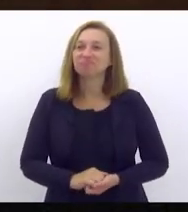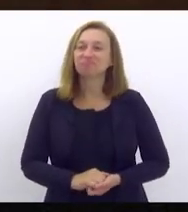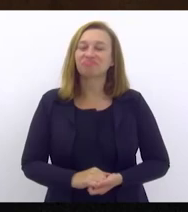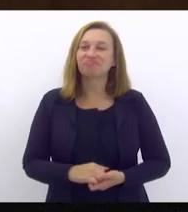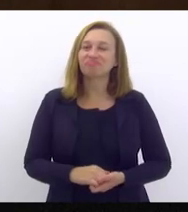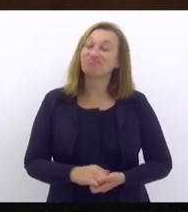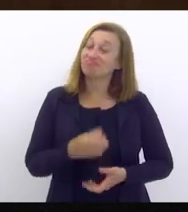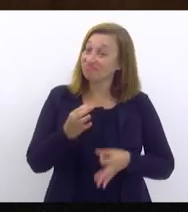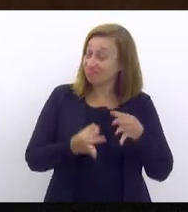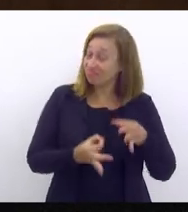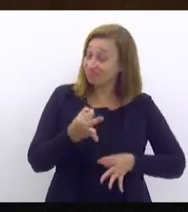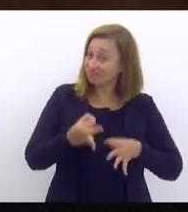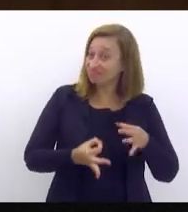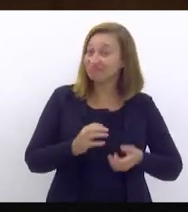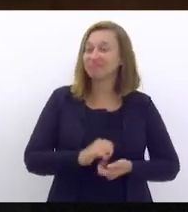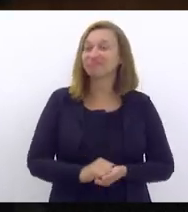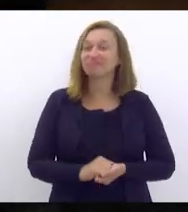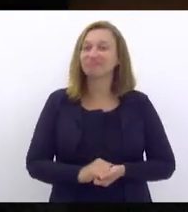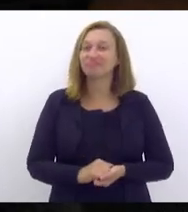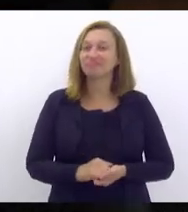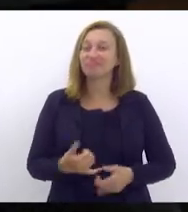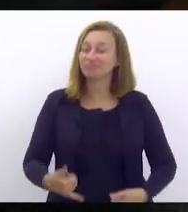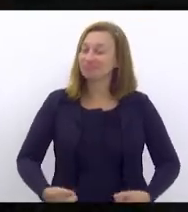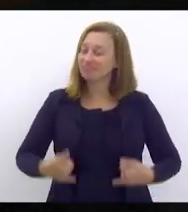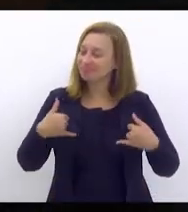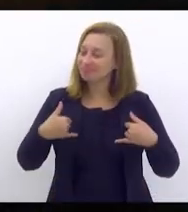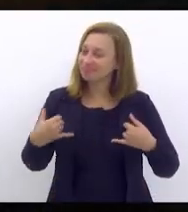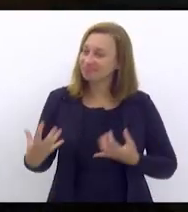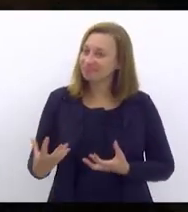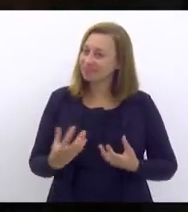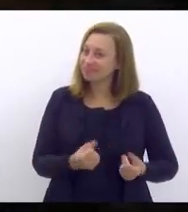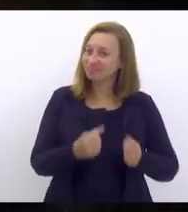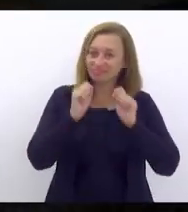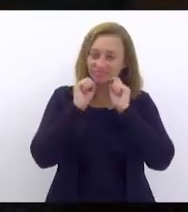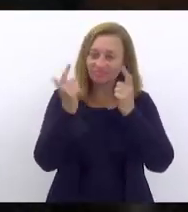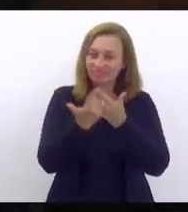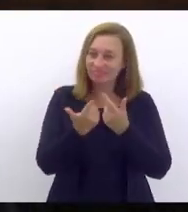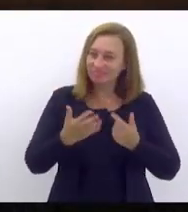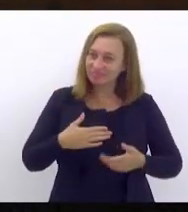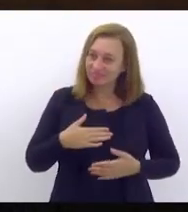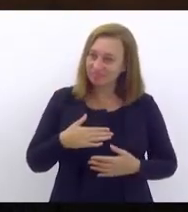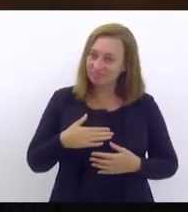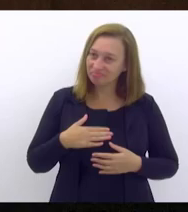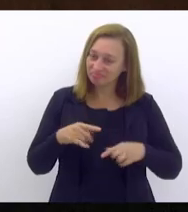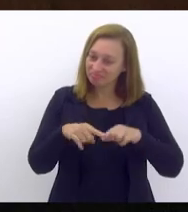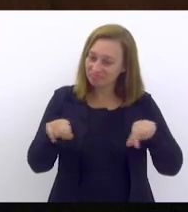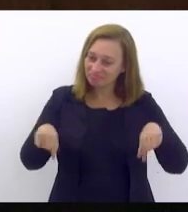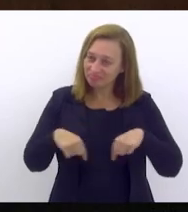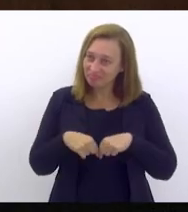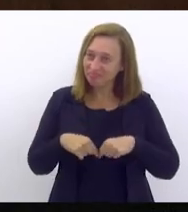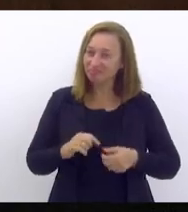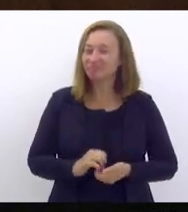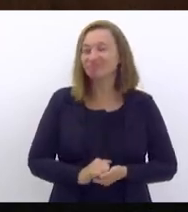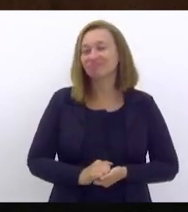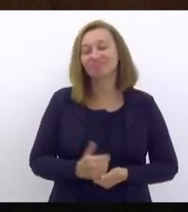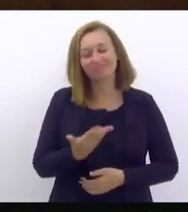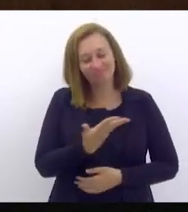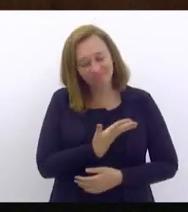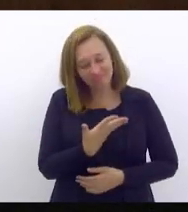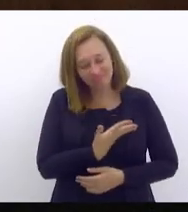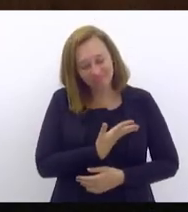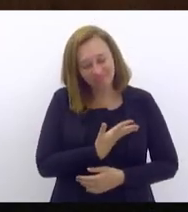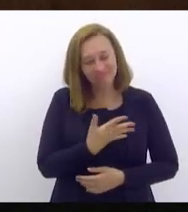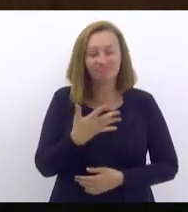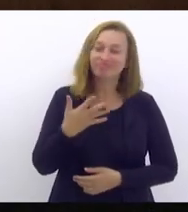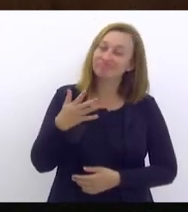muita justiça, eu estou tendo a honra de receber aqui na Assembleia, no meu gabinete, o meu querido amigo,